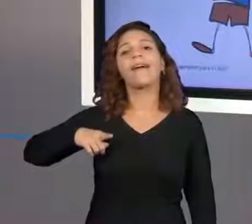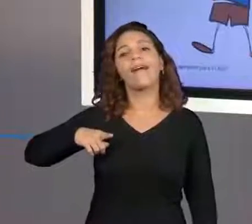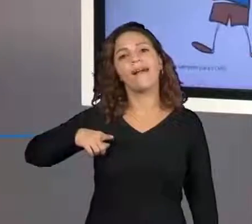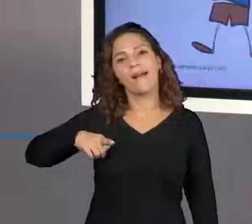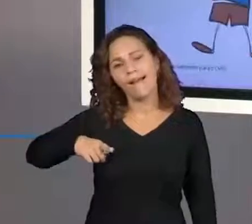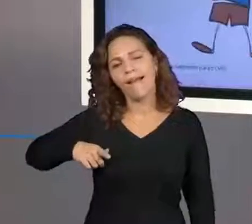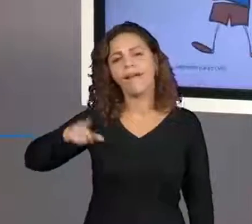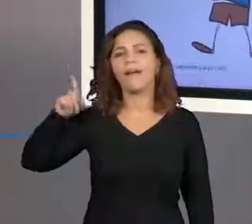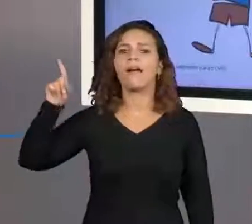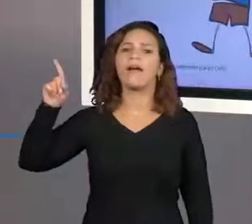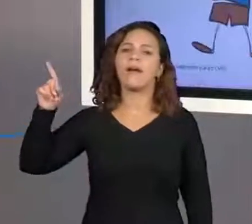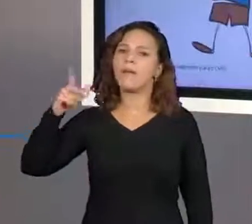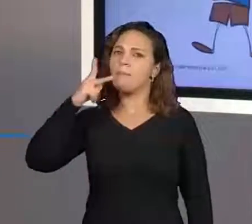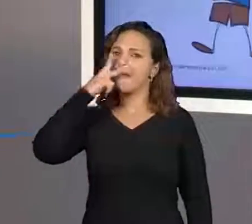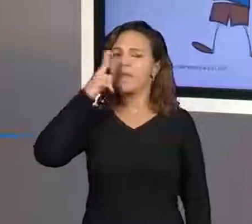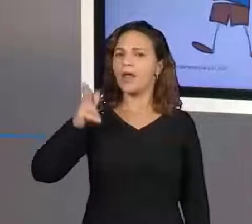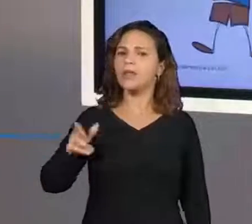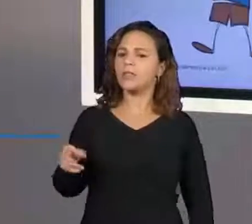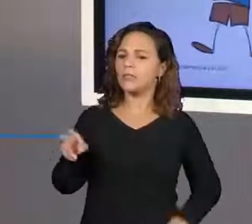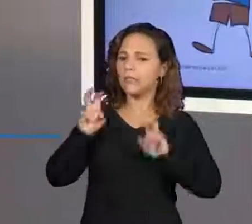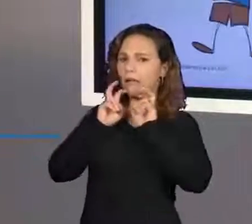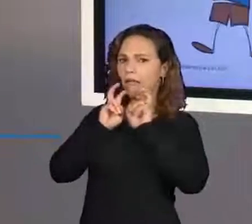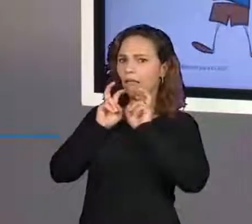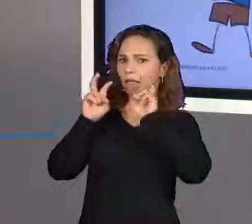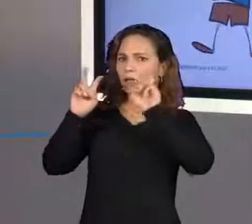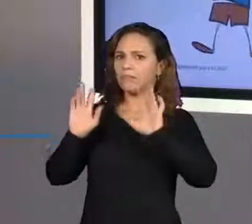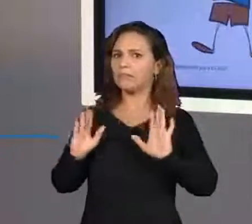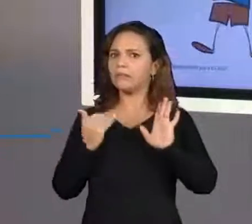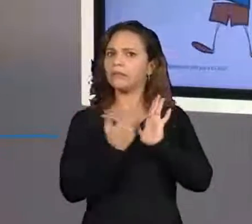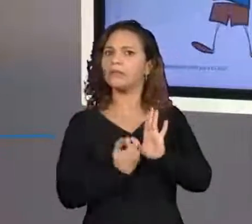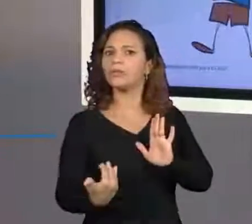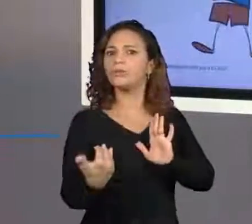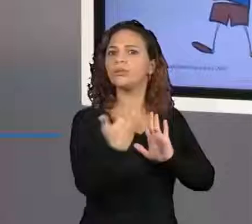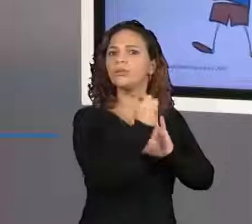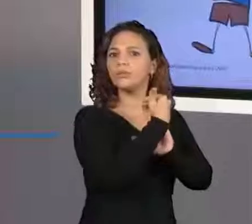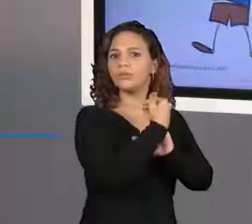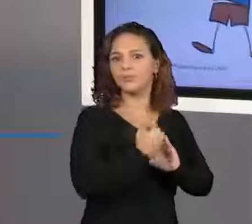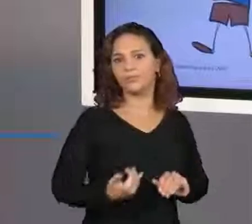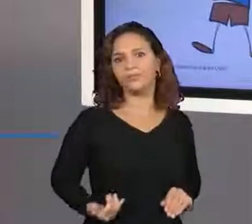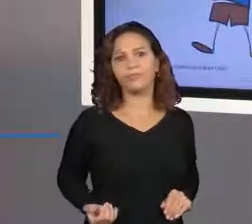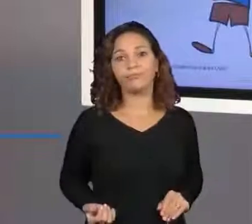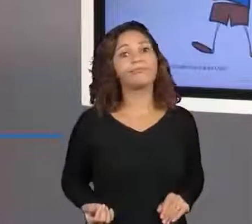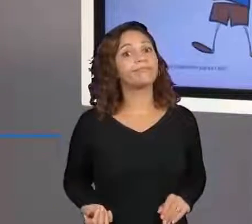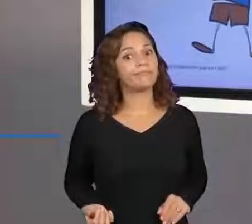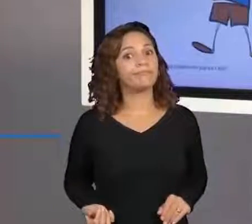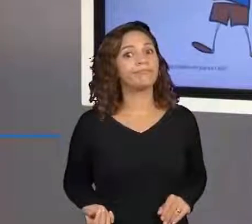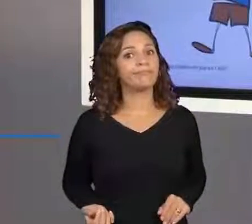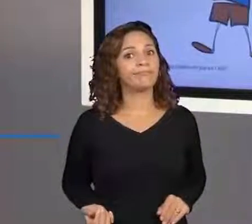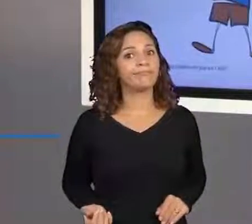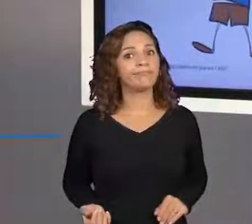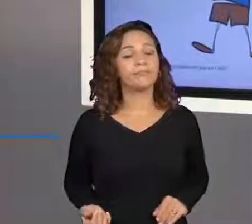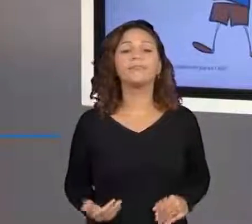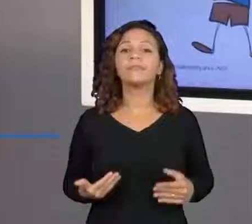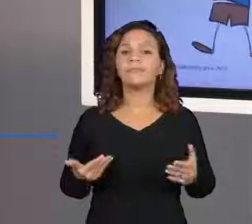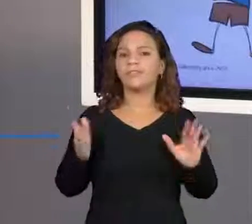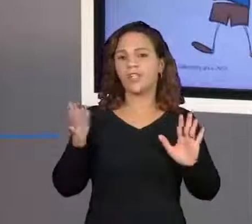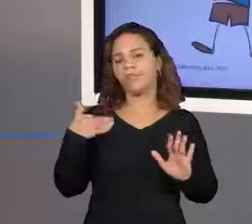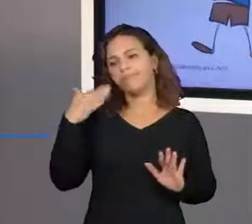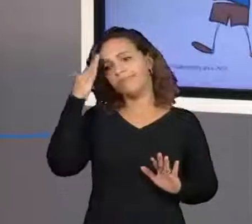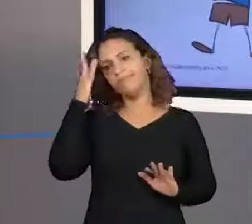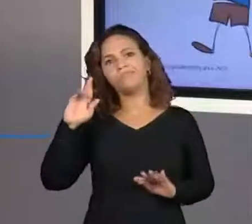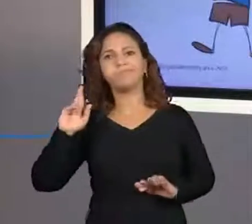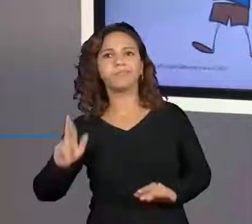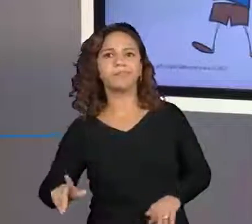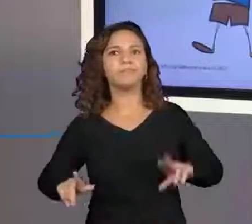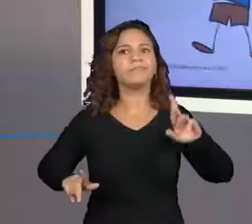está com a voz um pouco alterada, está gritando. Então, muito bem, eu já sei que é diferente. Olha